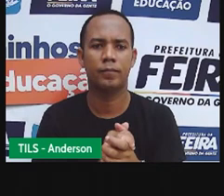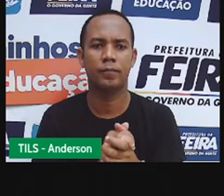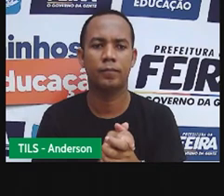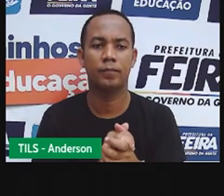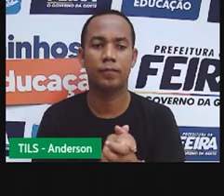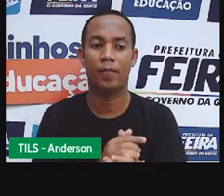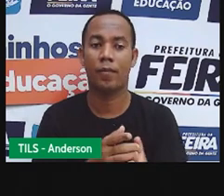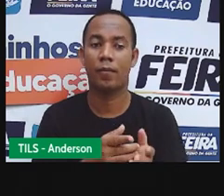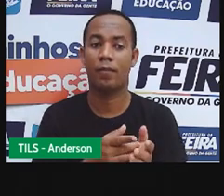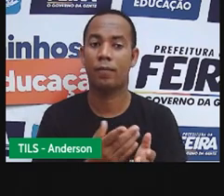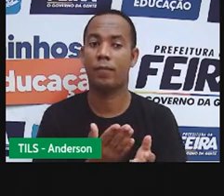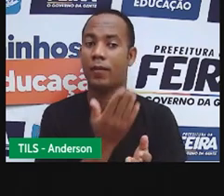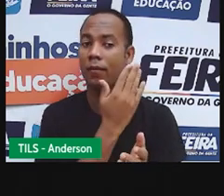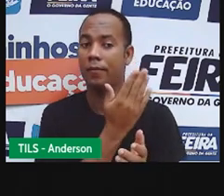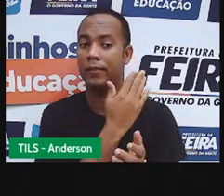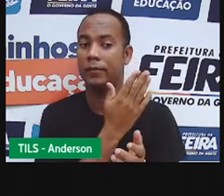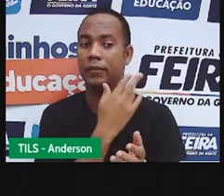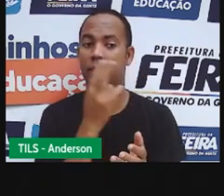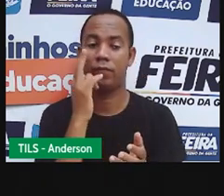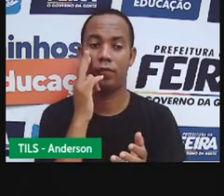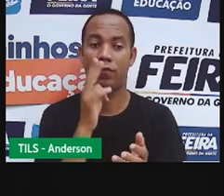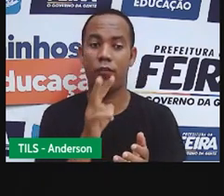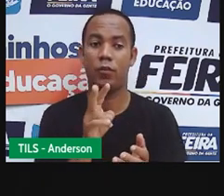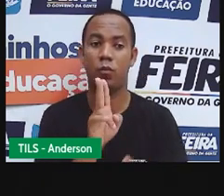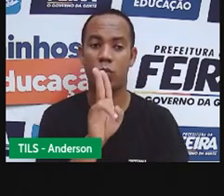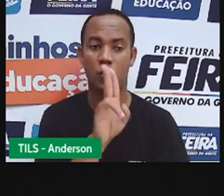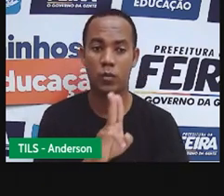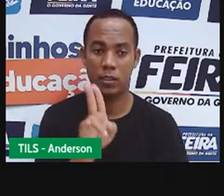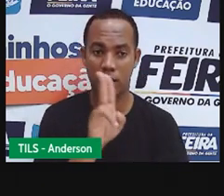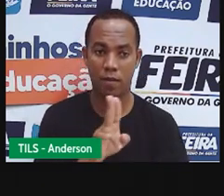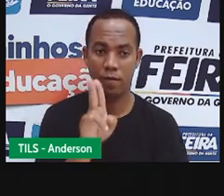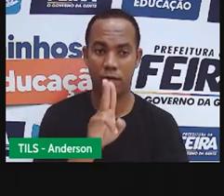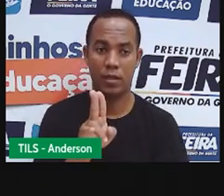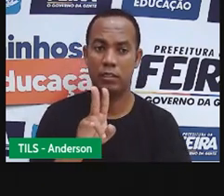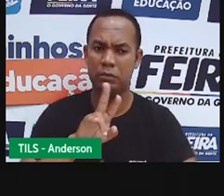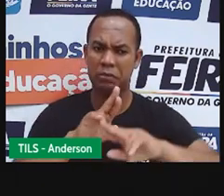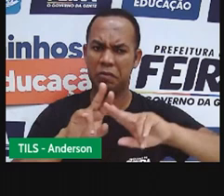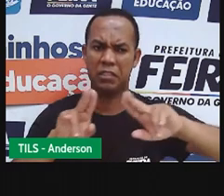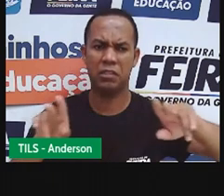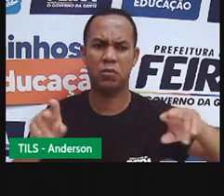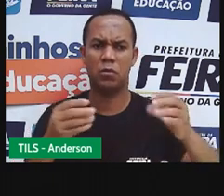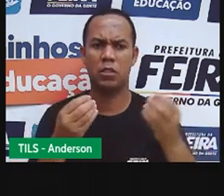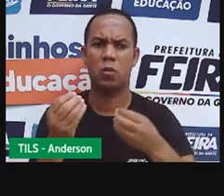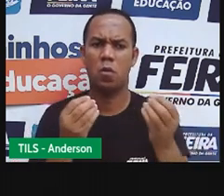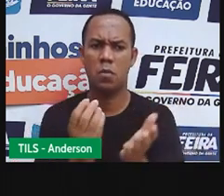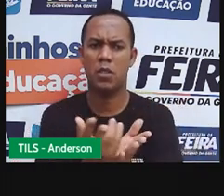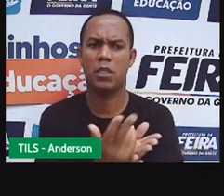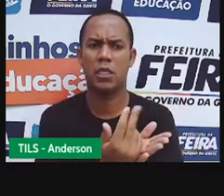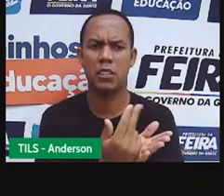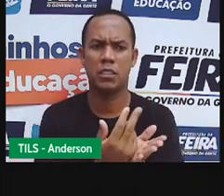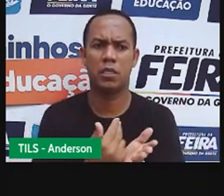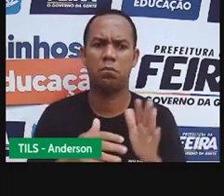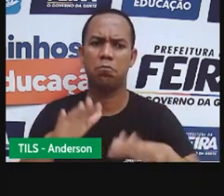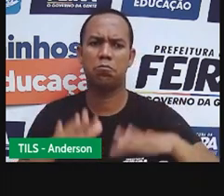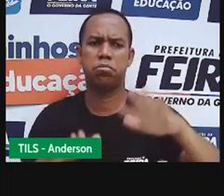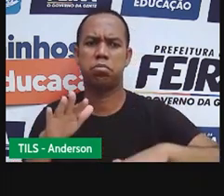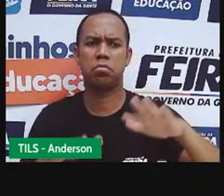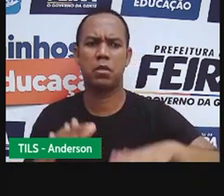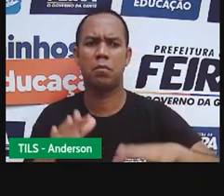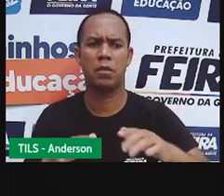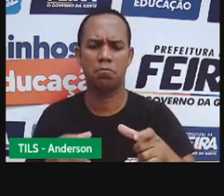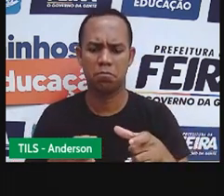Nos slides anteriores, onde nós vimos que eles usavam penas e peles, nós vimos um desenho de um tambor. É aquele